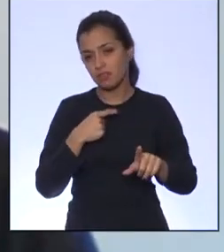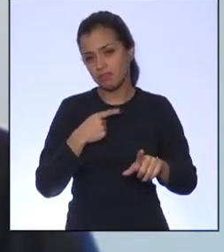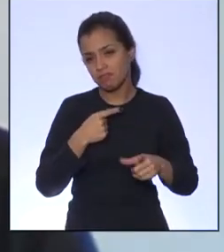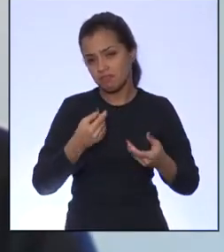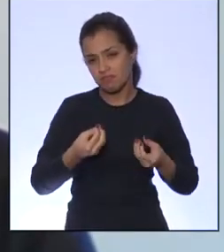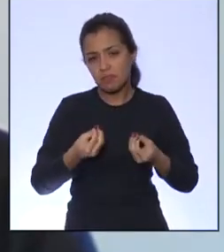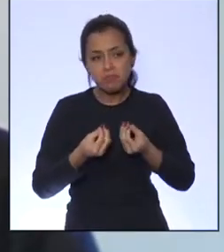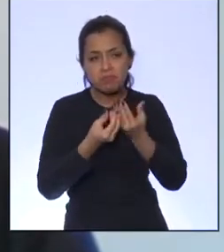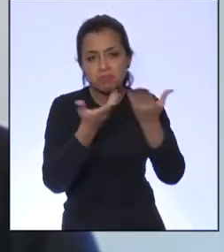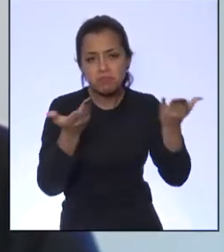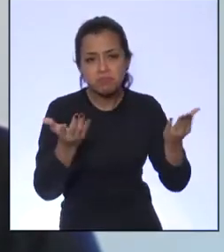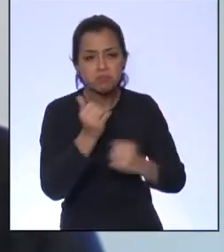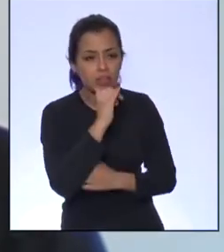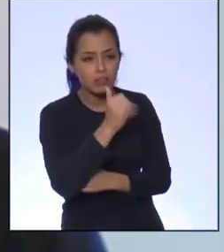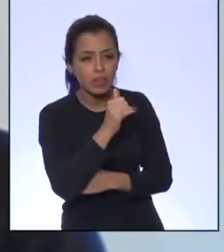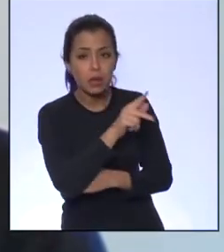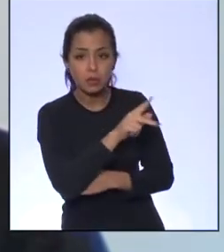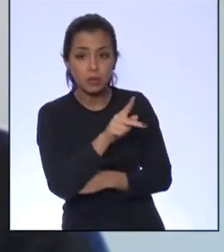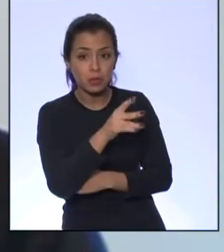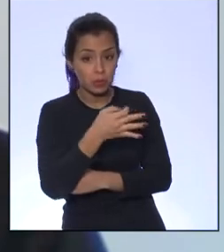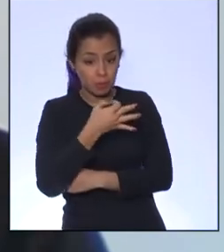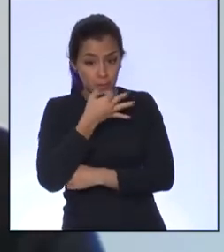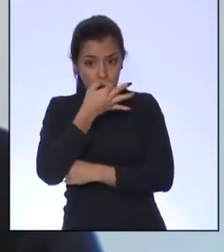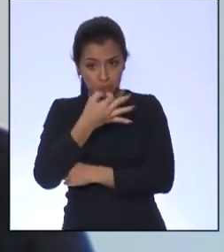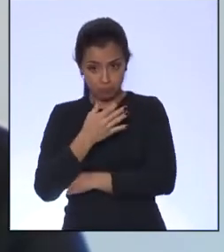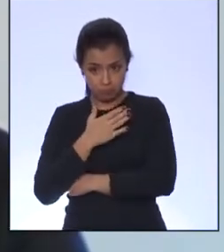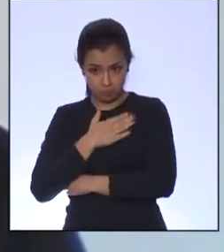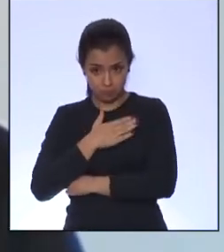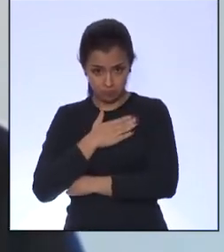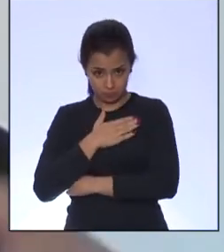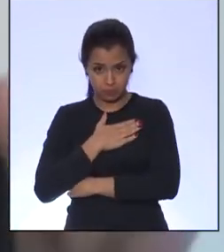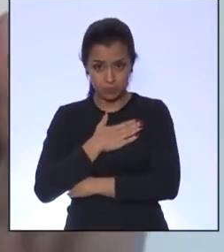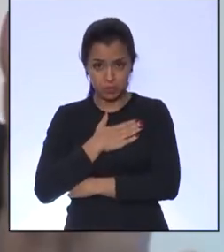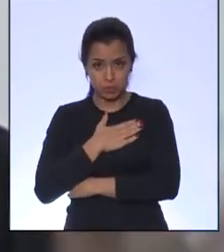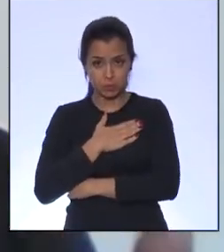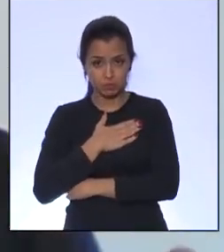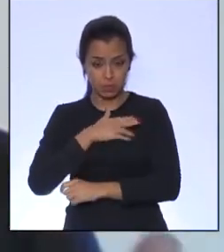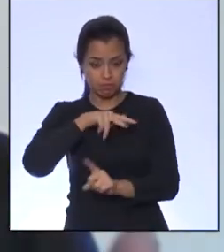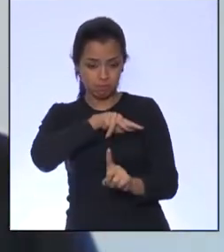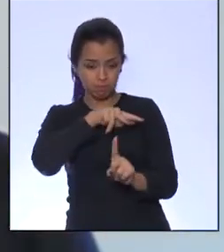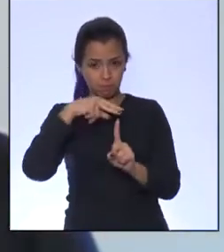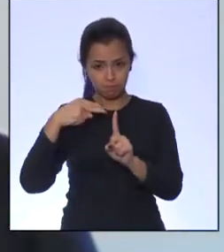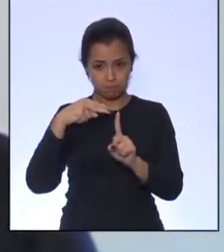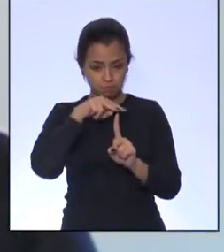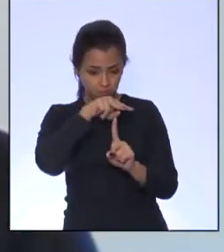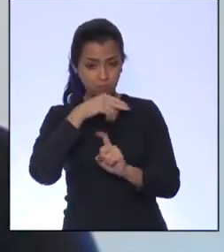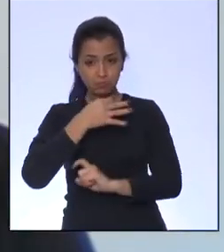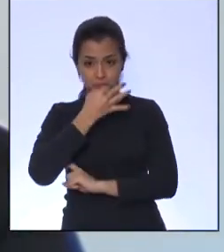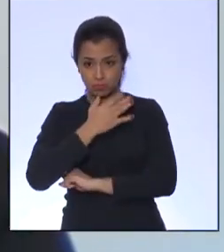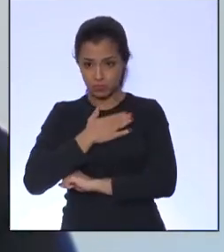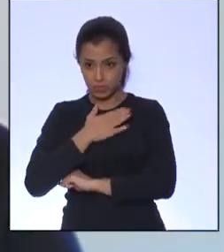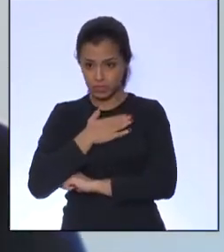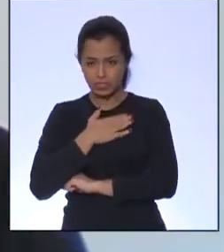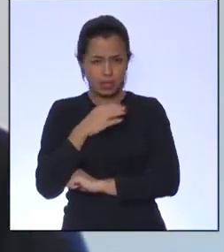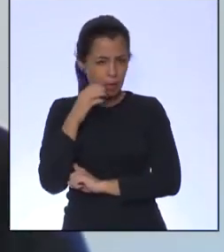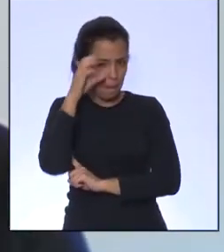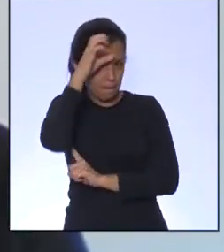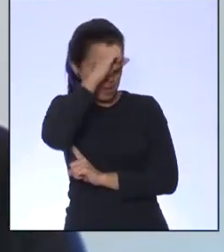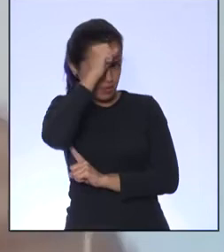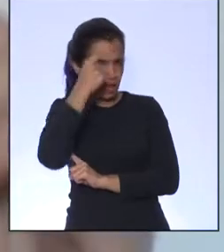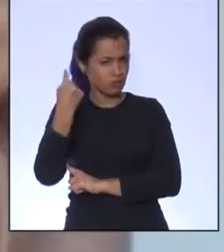os professores, do ponto de vista de aprendizagem ao longo da